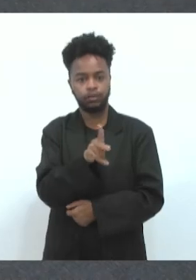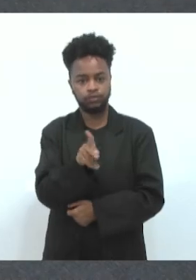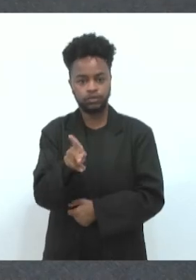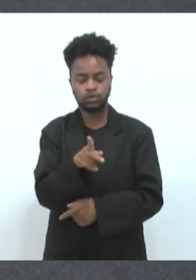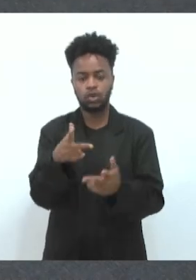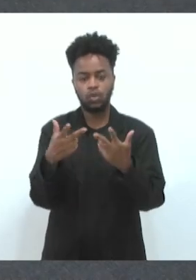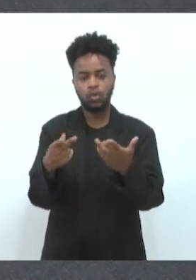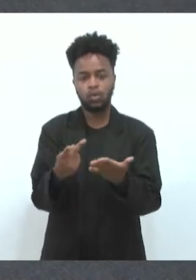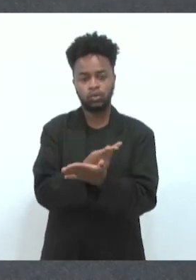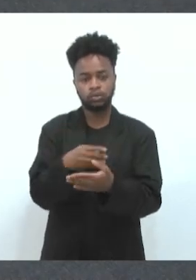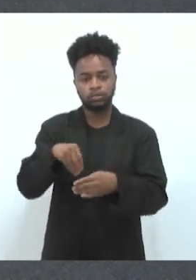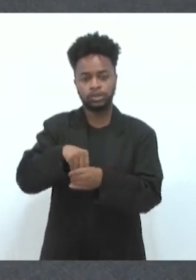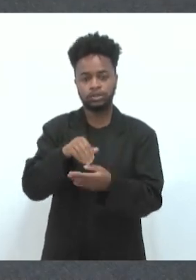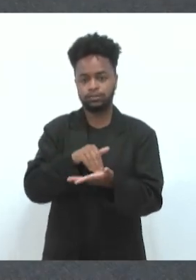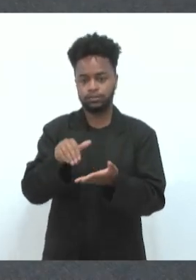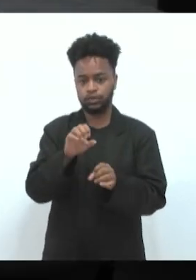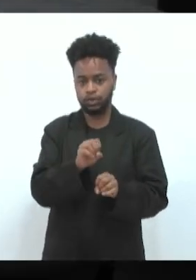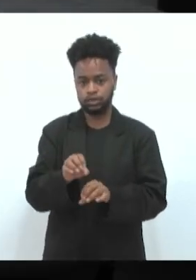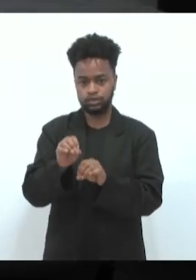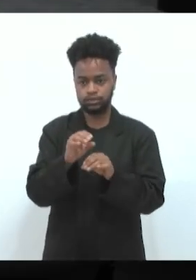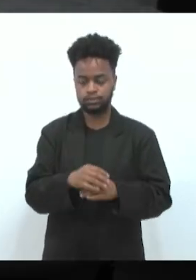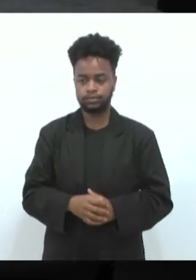tem acontecido na SEDUC.